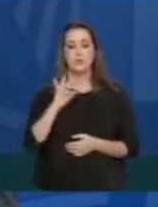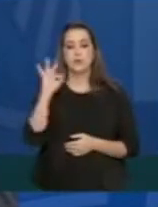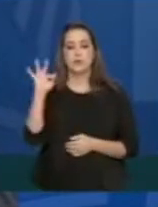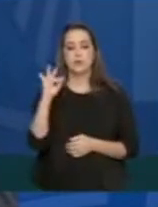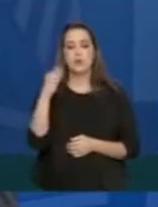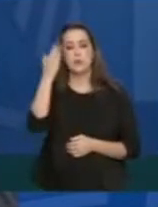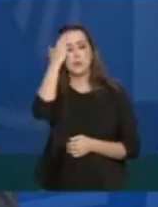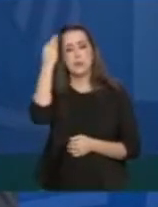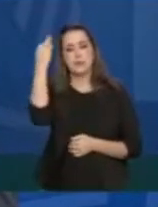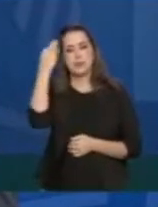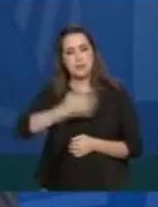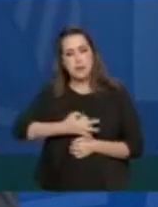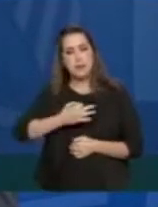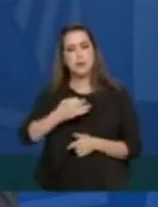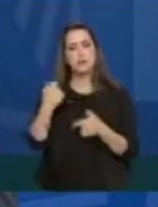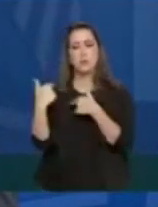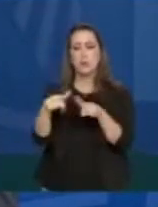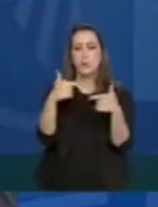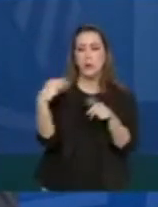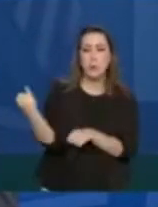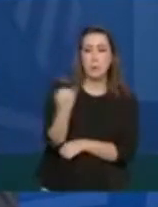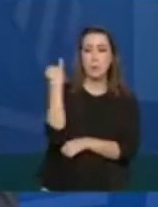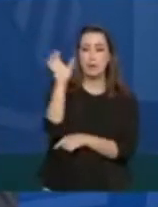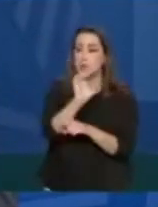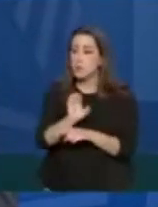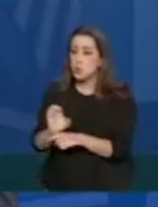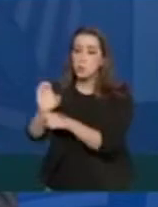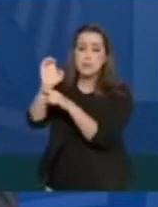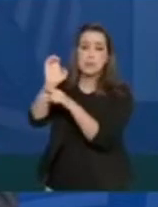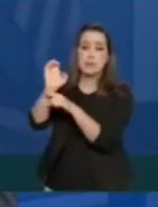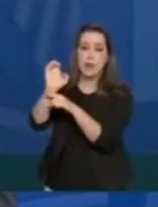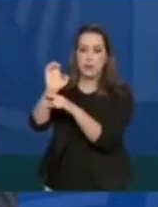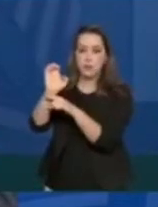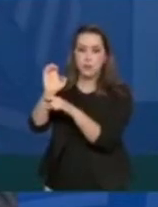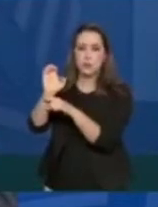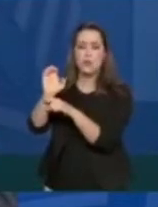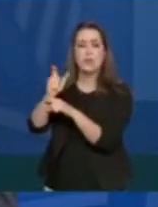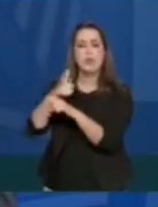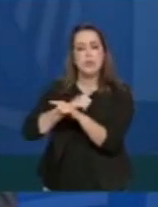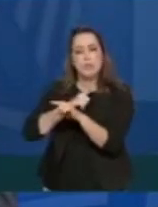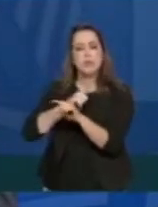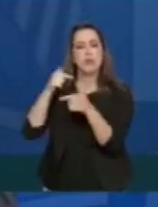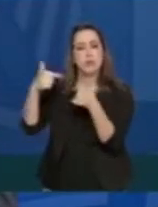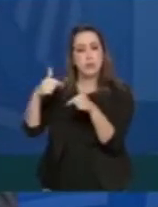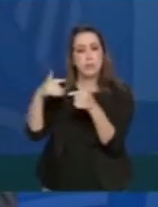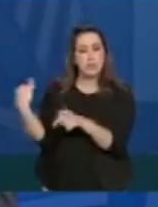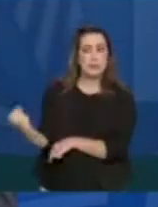papel fundamental dos estados no combate ao crime,